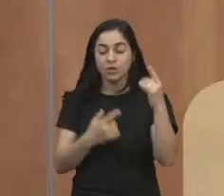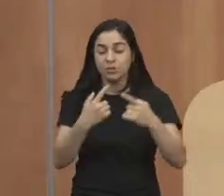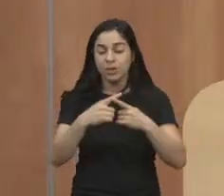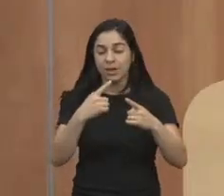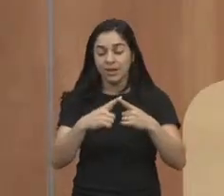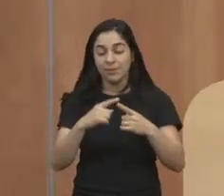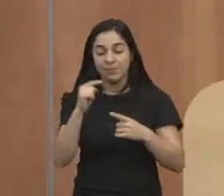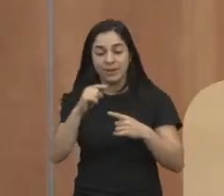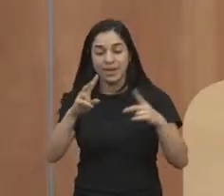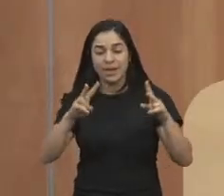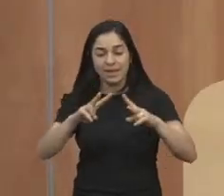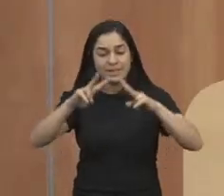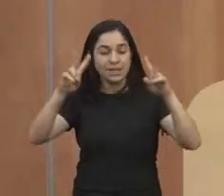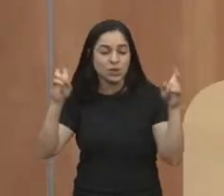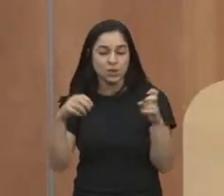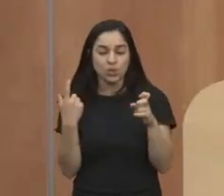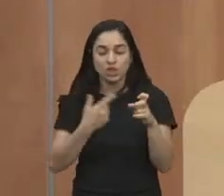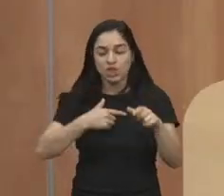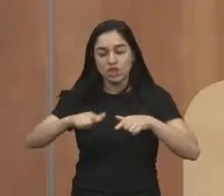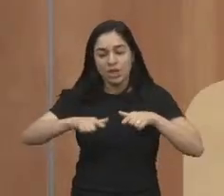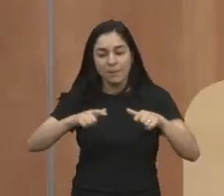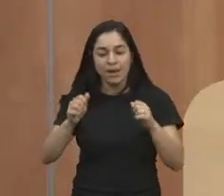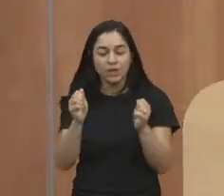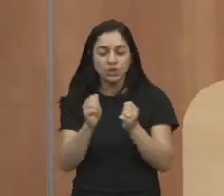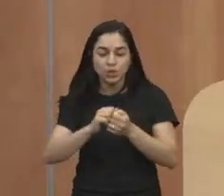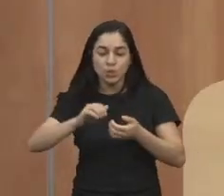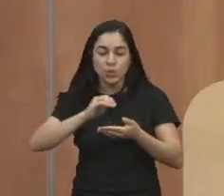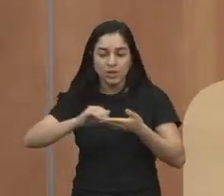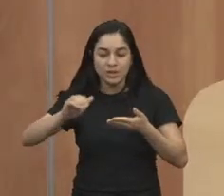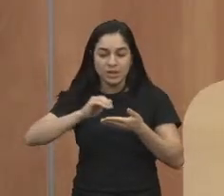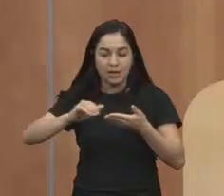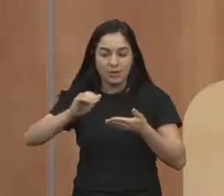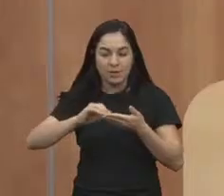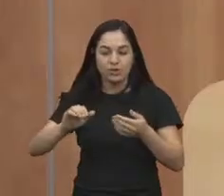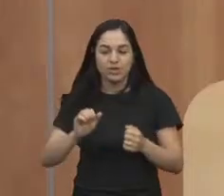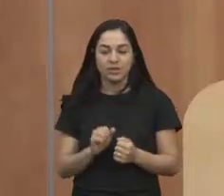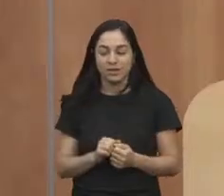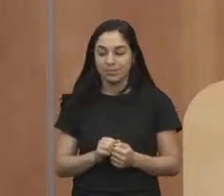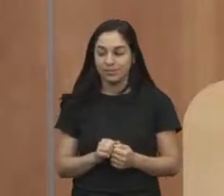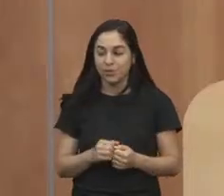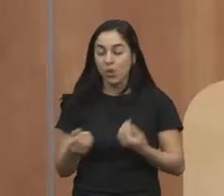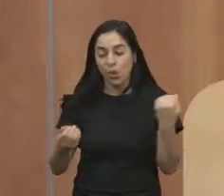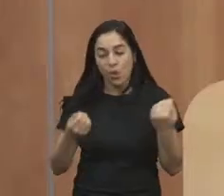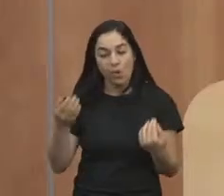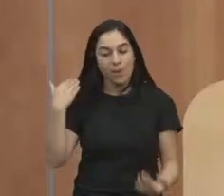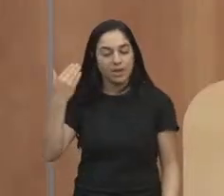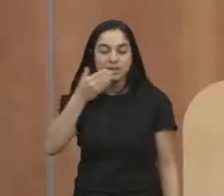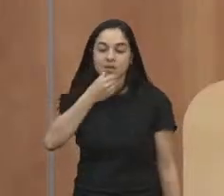assunto que nós trabalhamos em conjunto entre as secretarias e, como o Marcelino